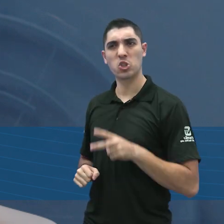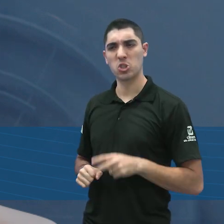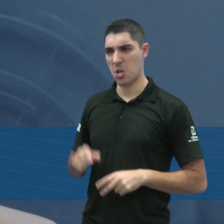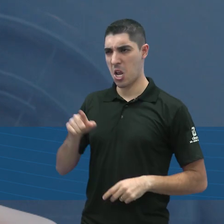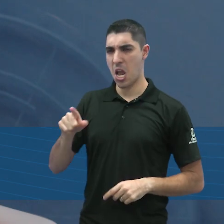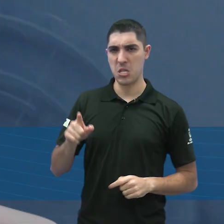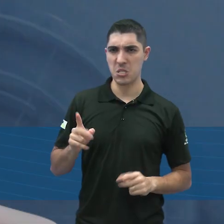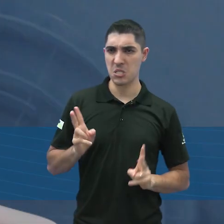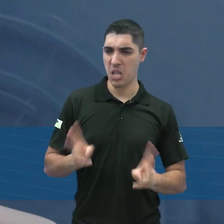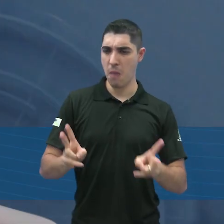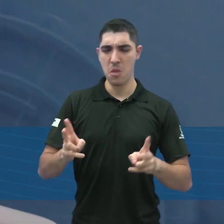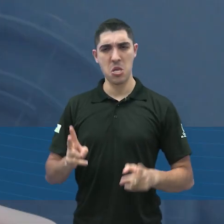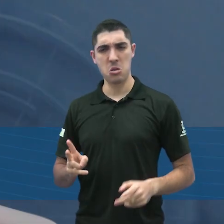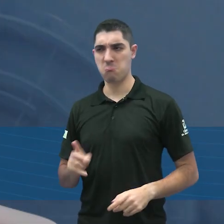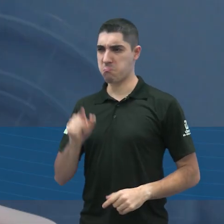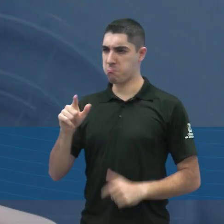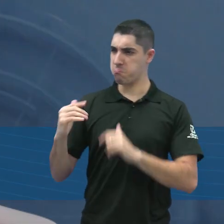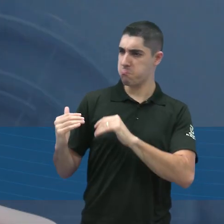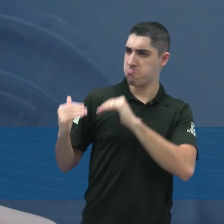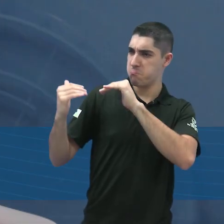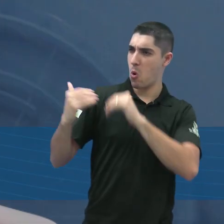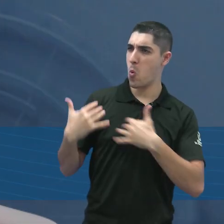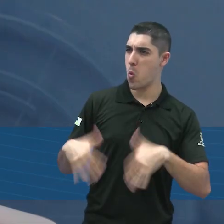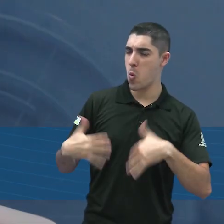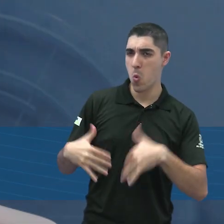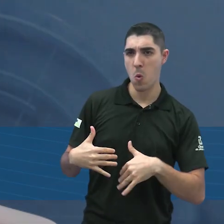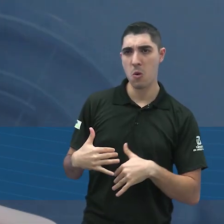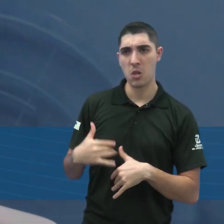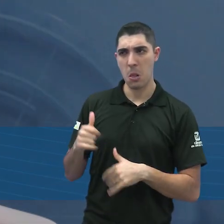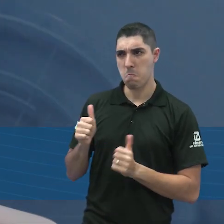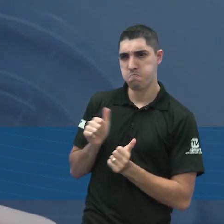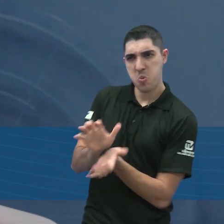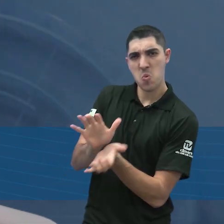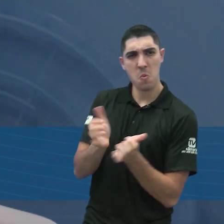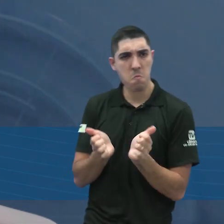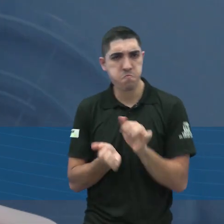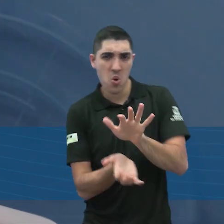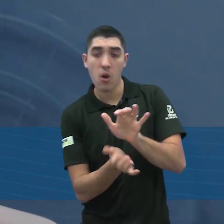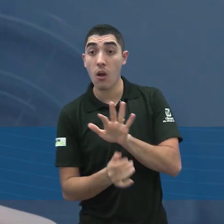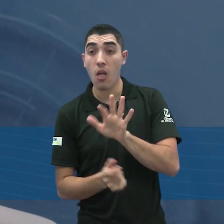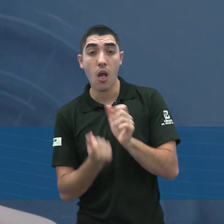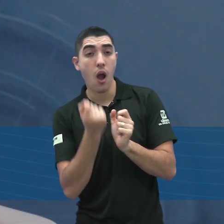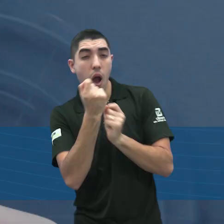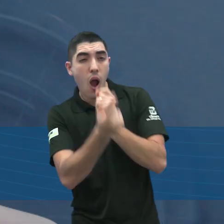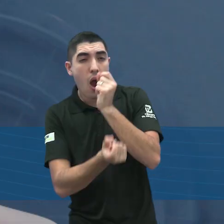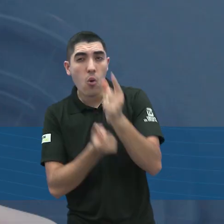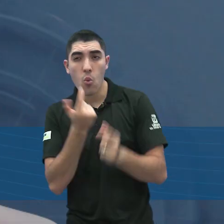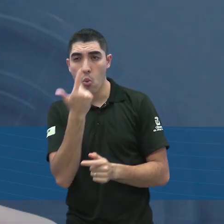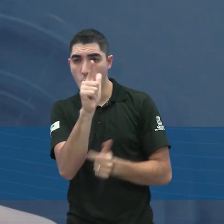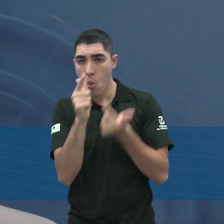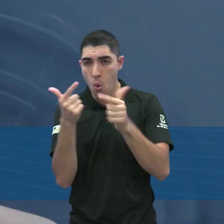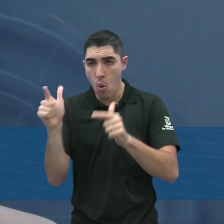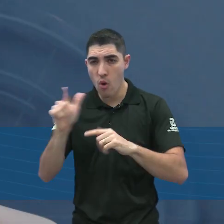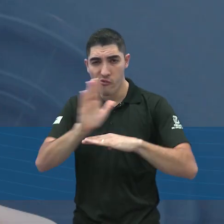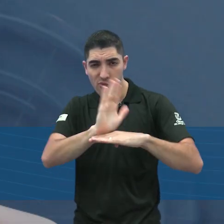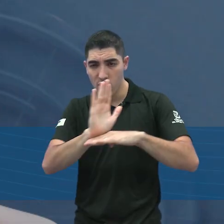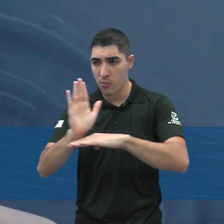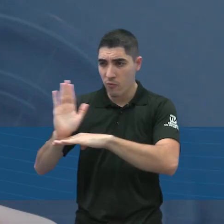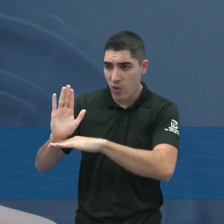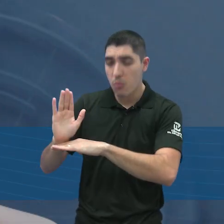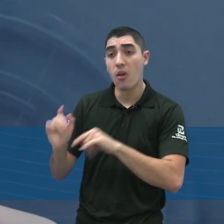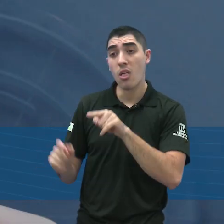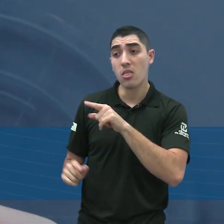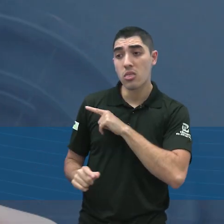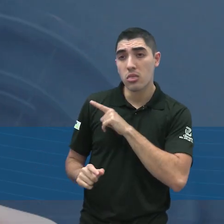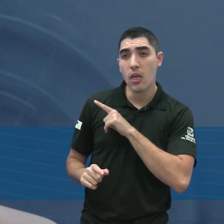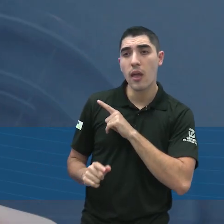se destacam ali pela superioridade. E um ou outro filme a gente consegue observar que tem um movimento ali